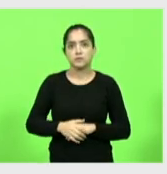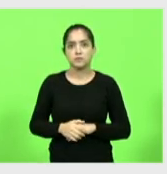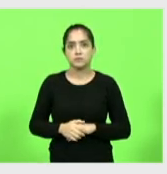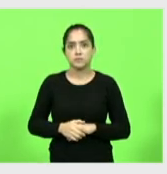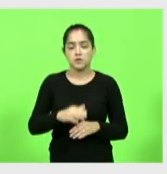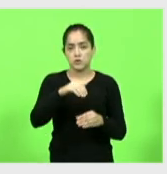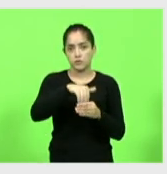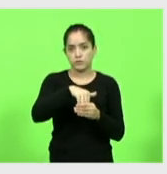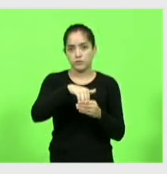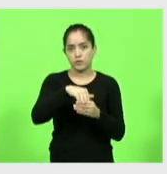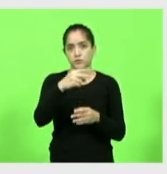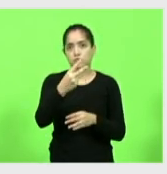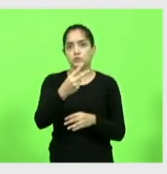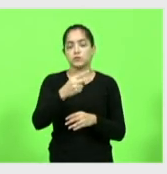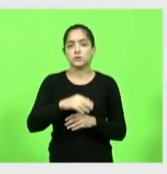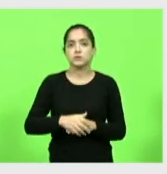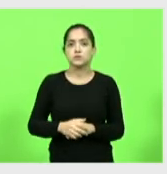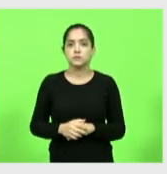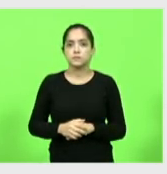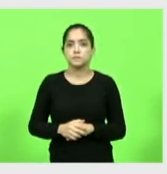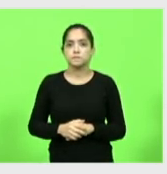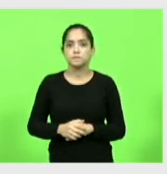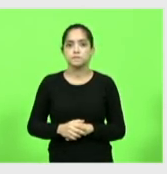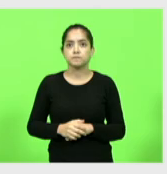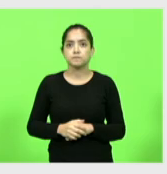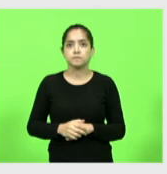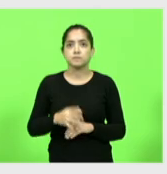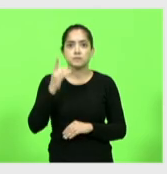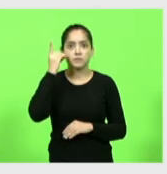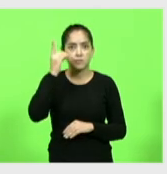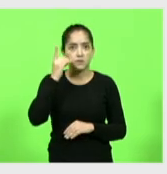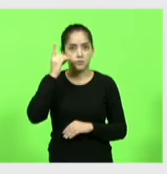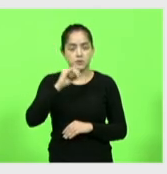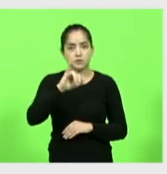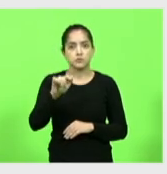2. Deputado Felipe, vota 2. Como vota o deputado Júlio Garcia?